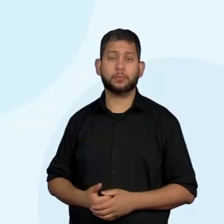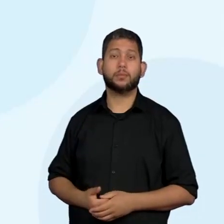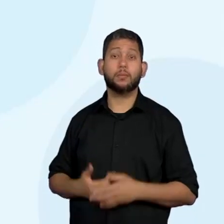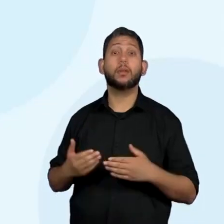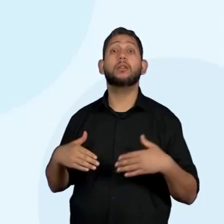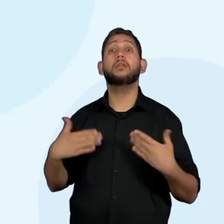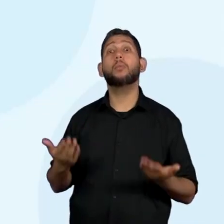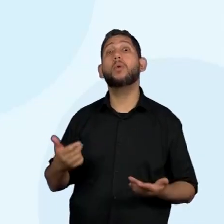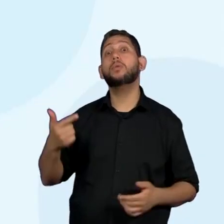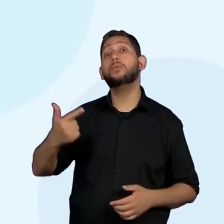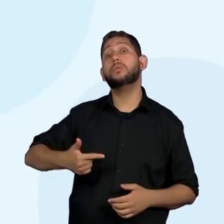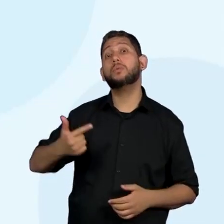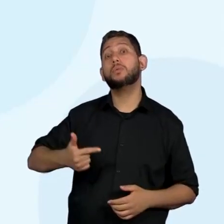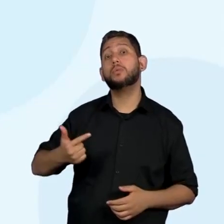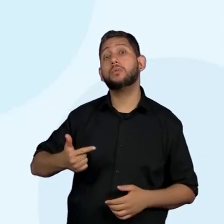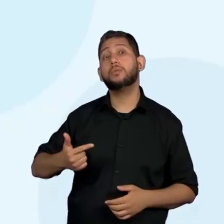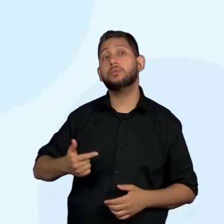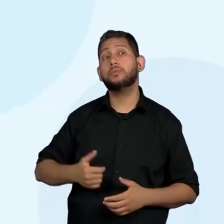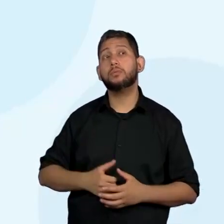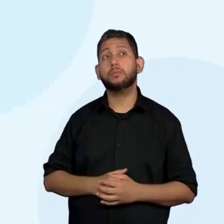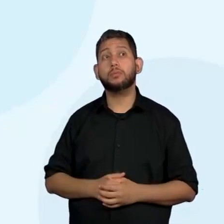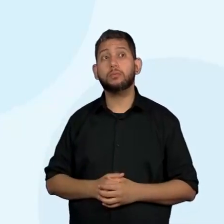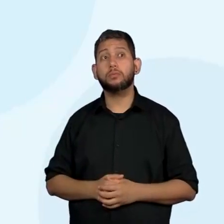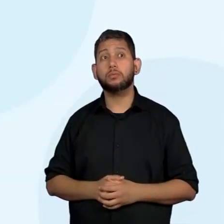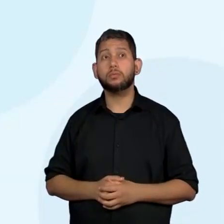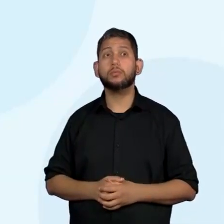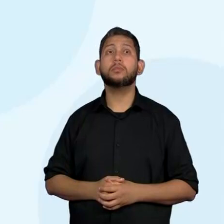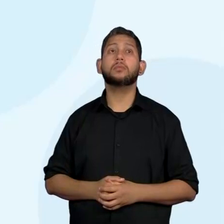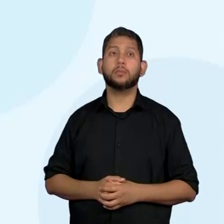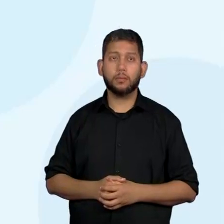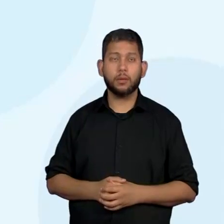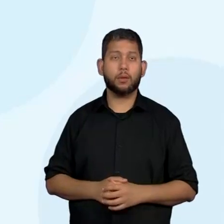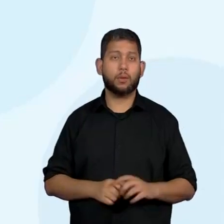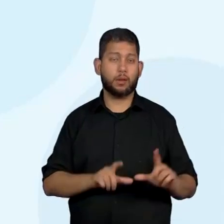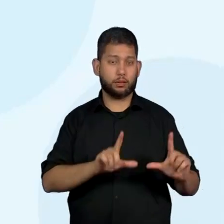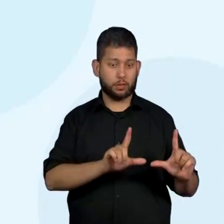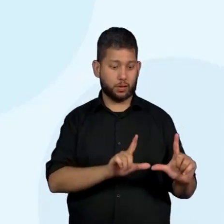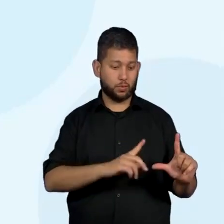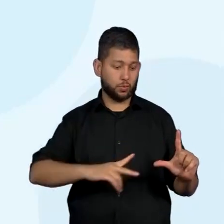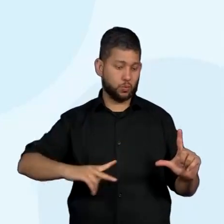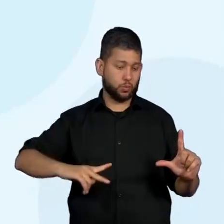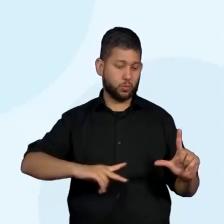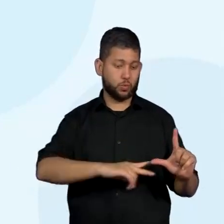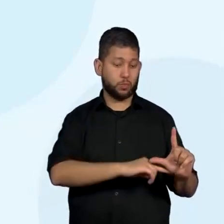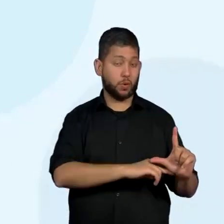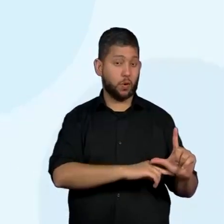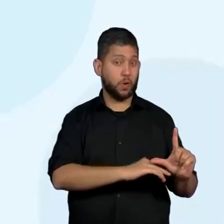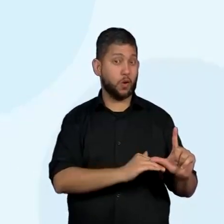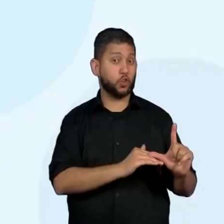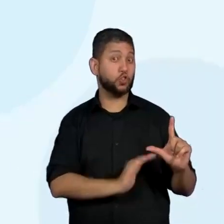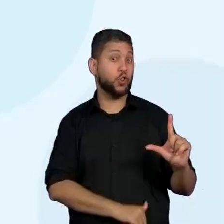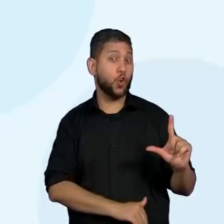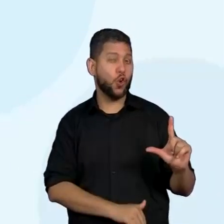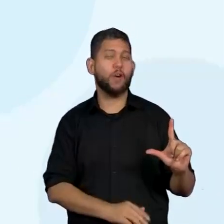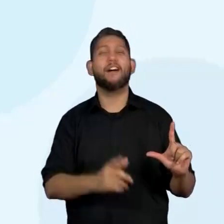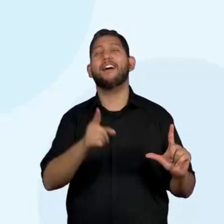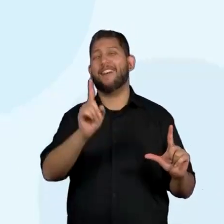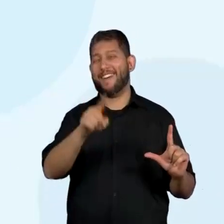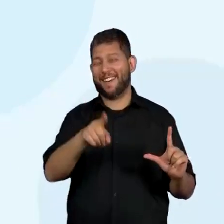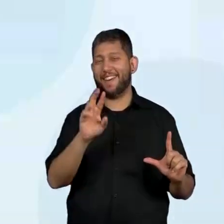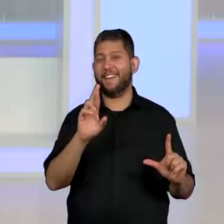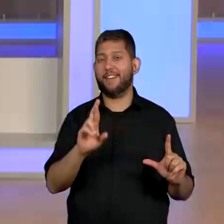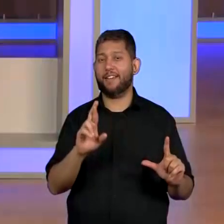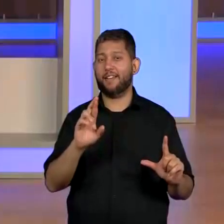tá E no dois professora o retângulo que sobrou abaixo do Triângulo a gente recortou aqui